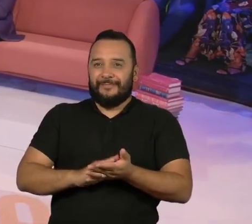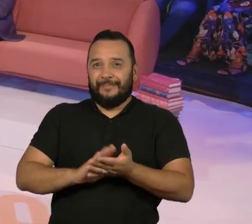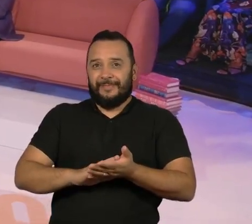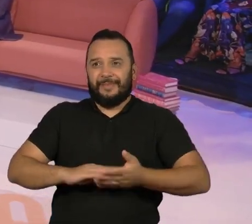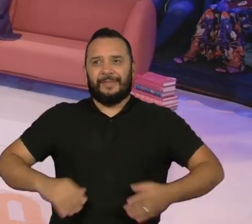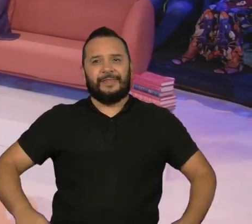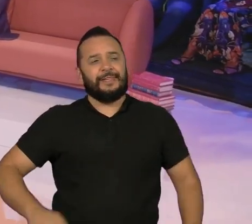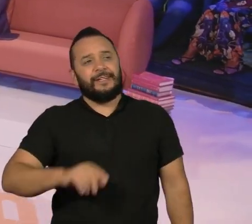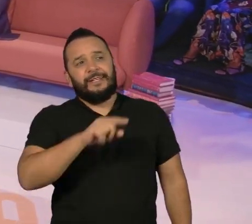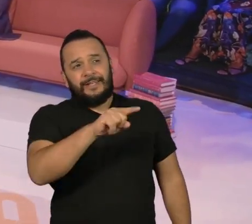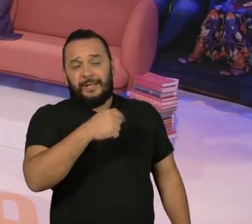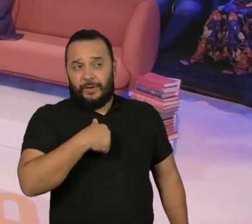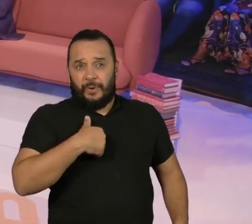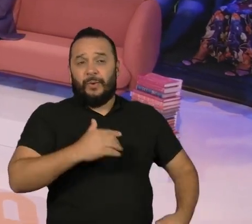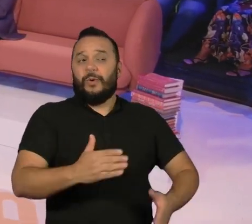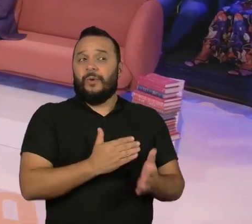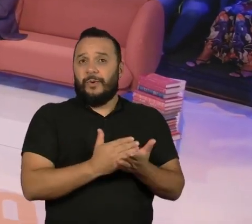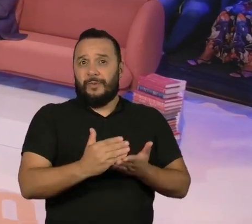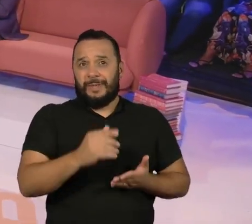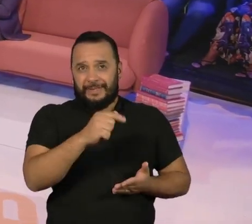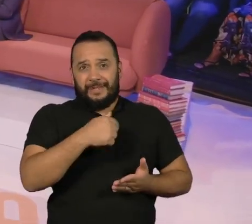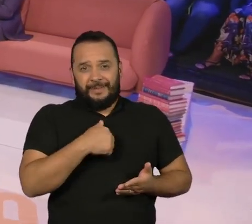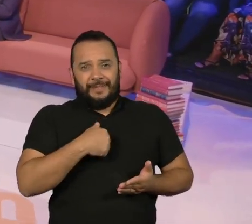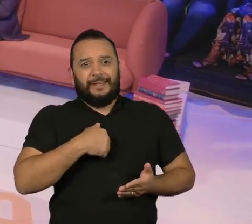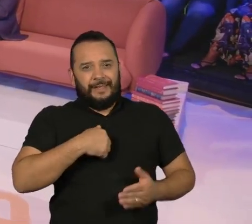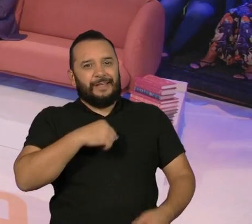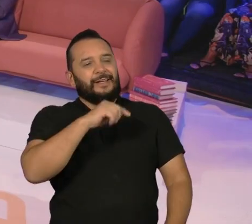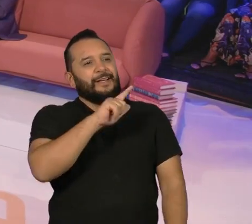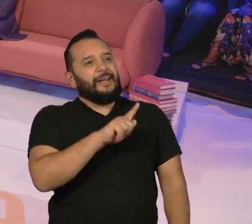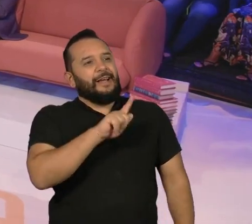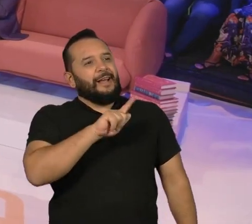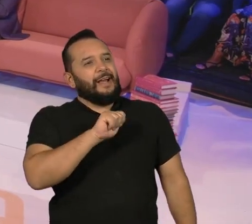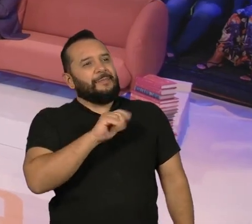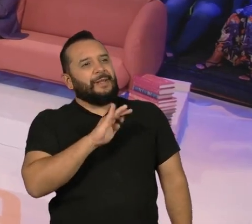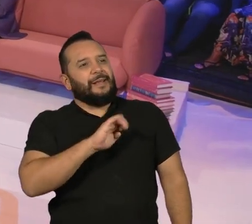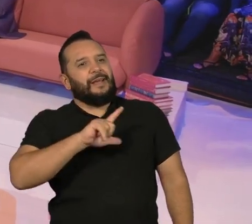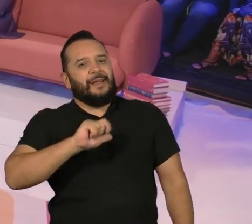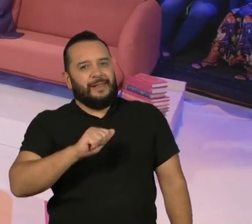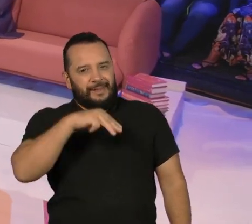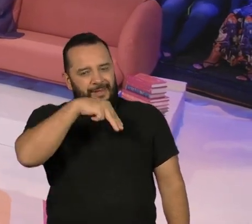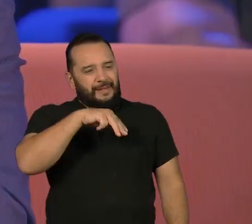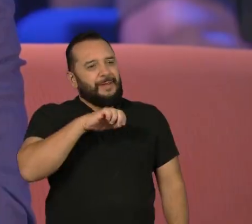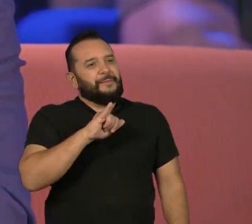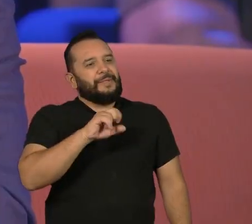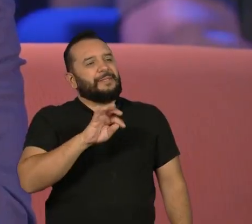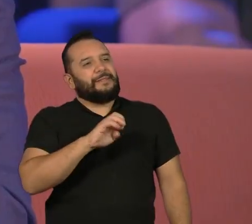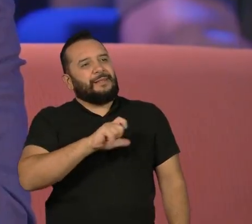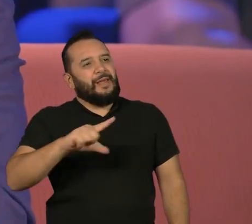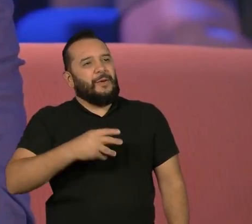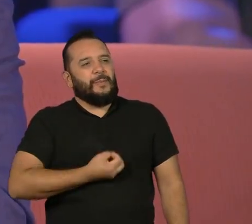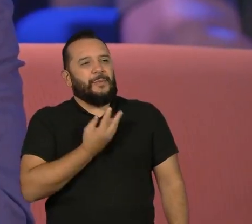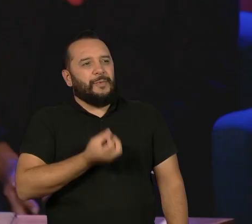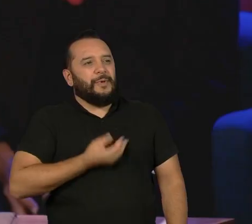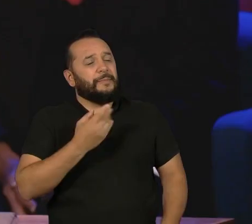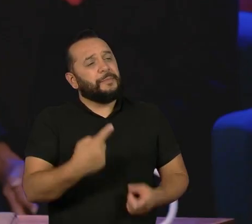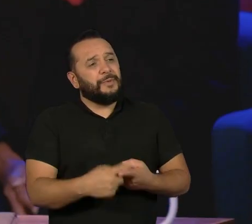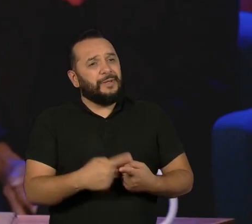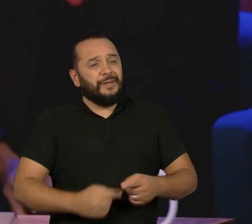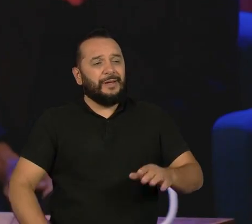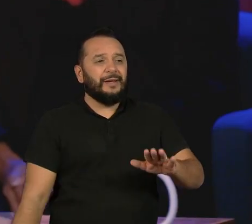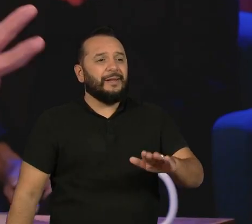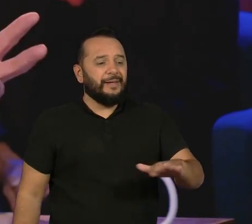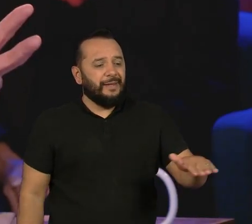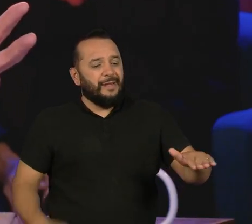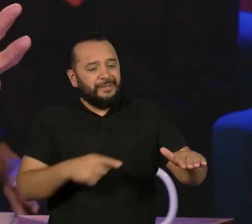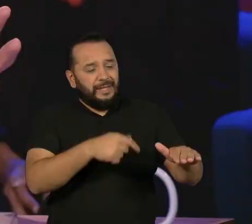Ferreirinha, eu comecei inclusive com a Gabriela Mistral porque eu acho tão significativo a gente imaginar, né, que a criança ela não